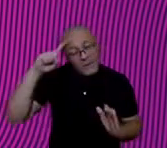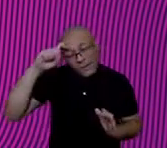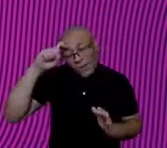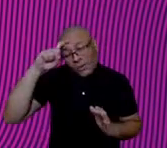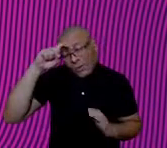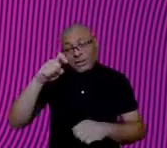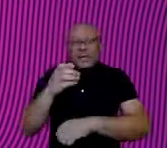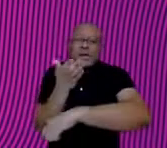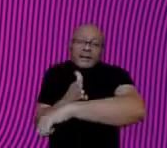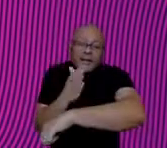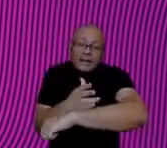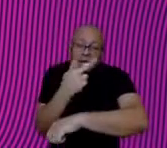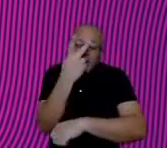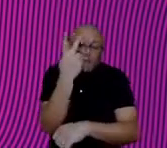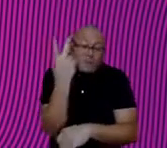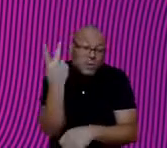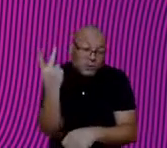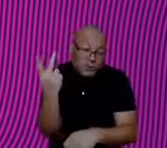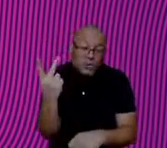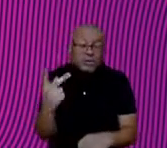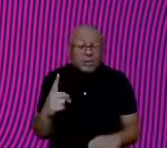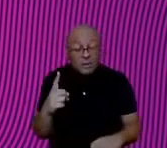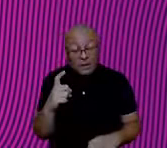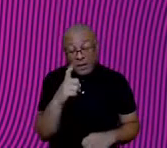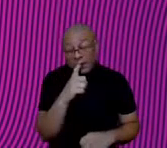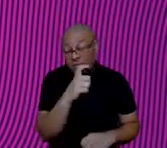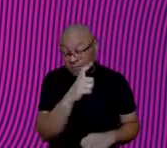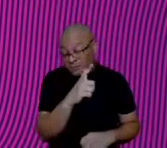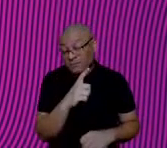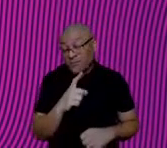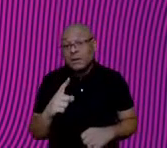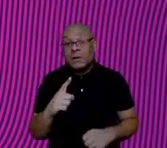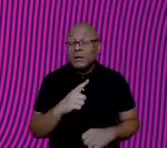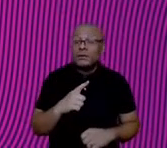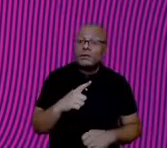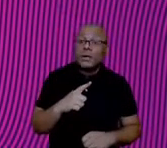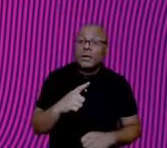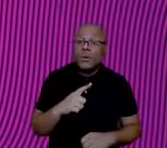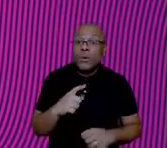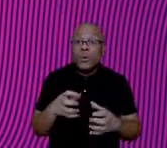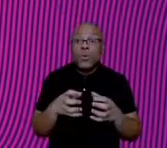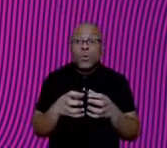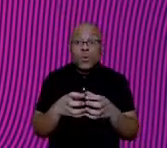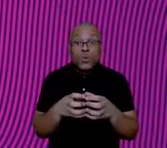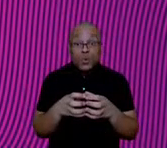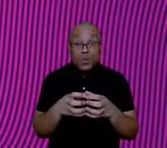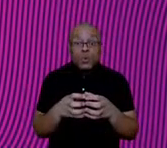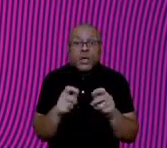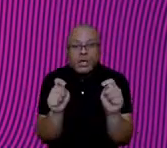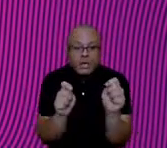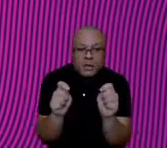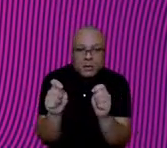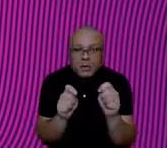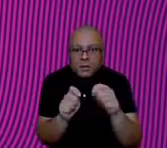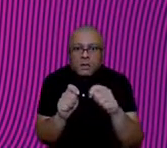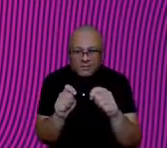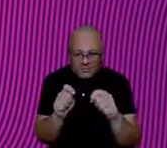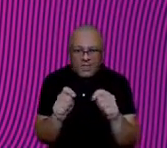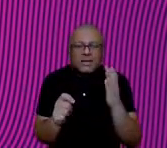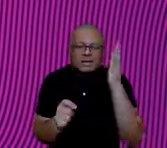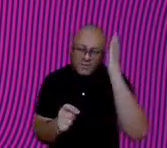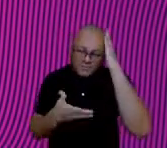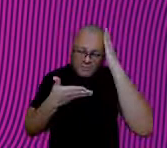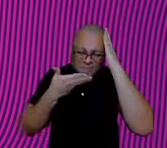pessoas, é complicado, então talvez ter uma equipe que gerencie isso de forma melhor, melhora muito o